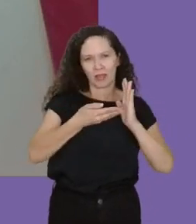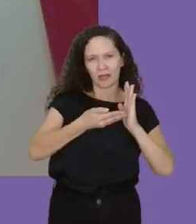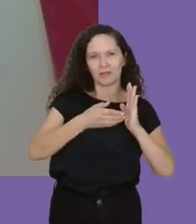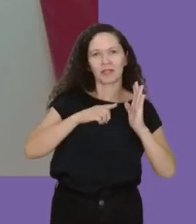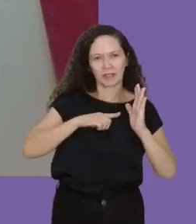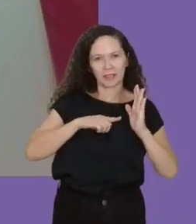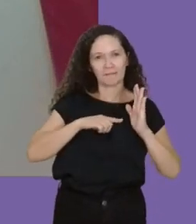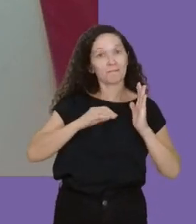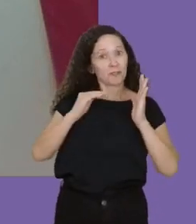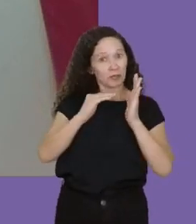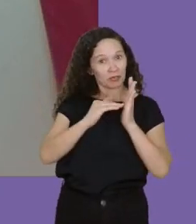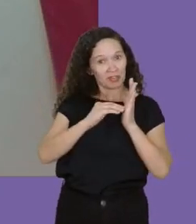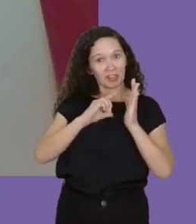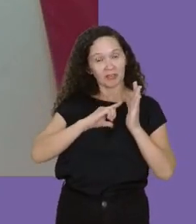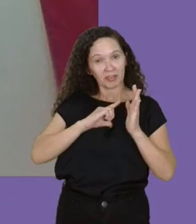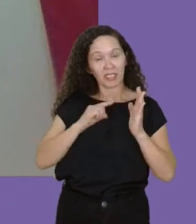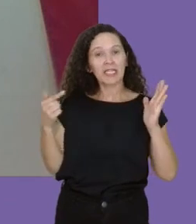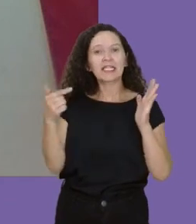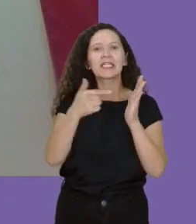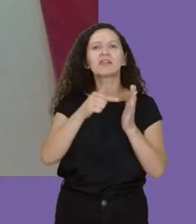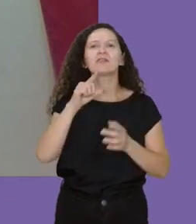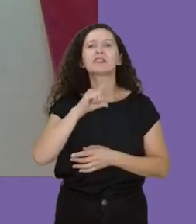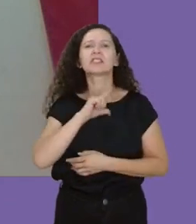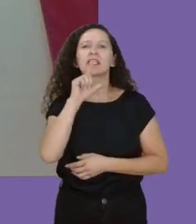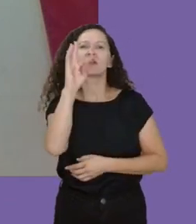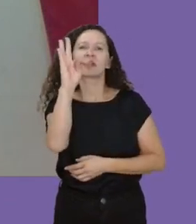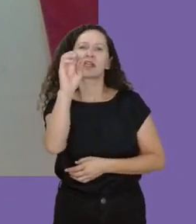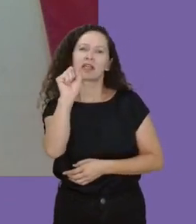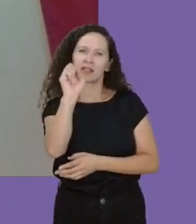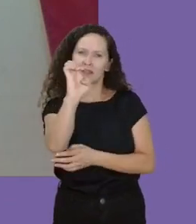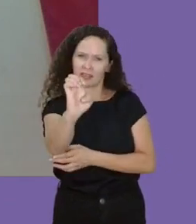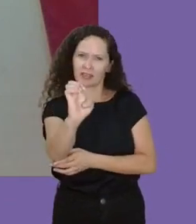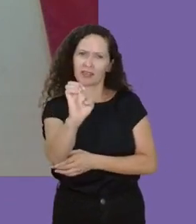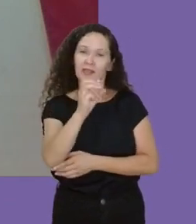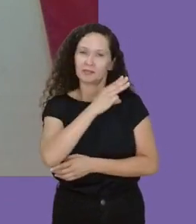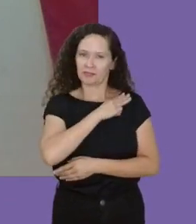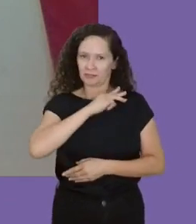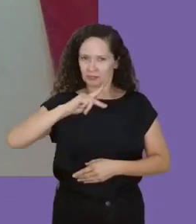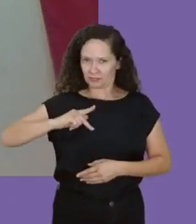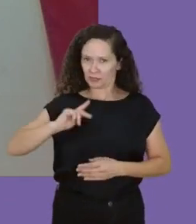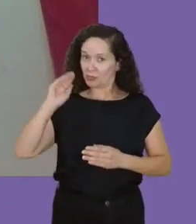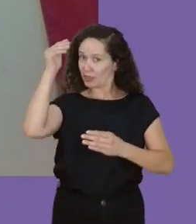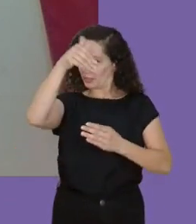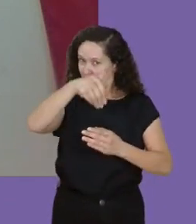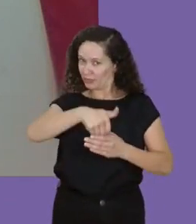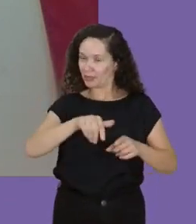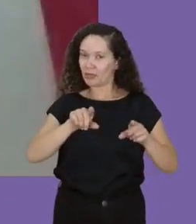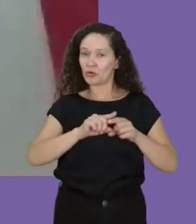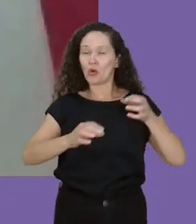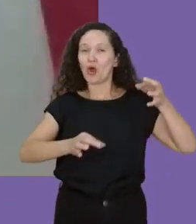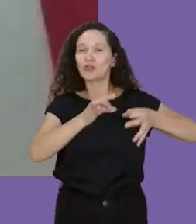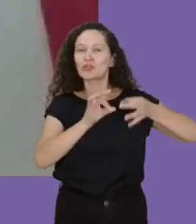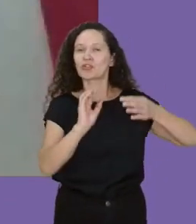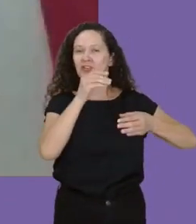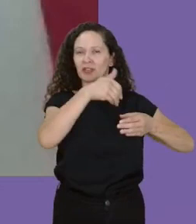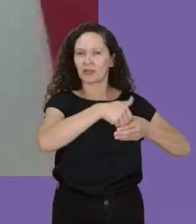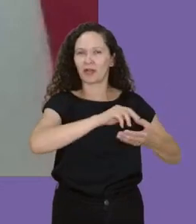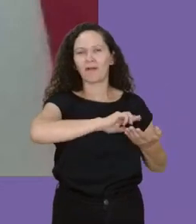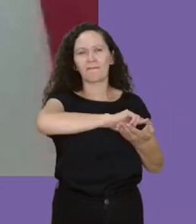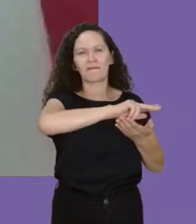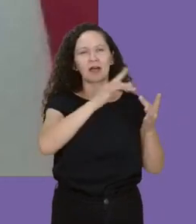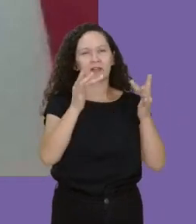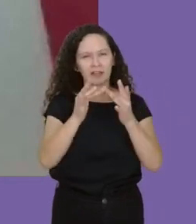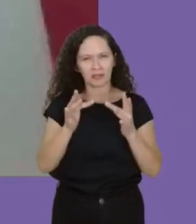Senado Federal, a gente tem canais de denúncia no TSE, no Ministério Público Eleitoral, na Justiça Eleitoral, e o